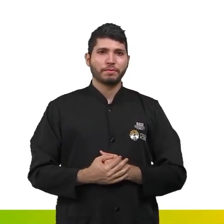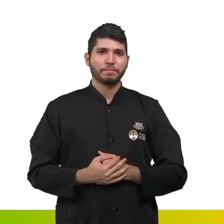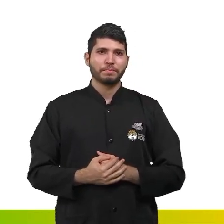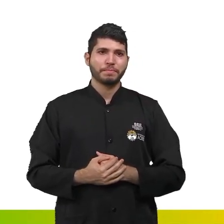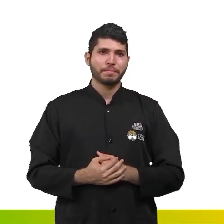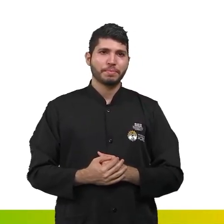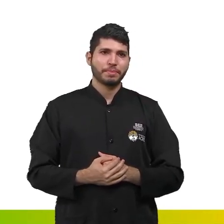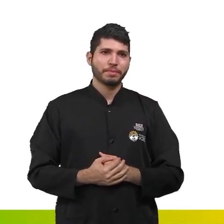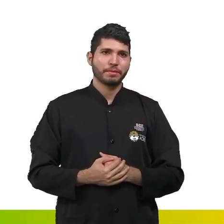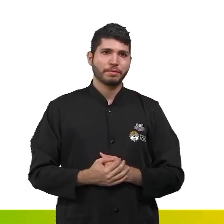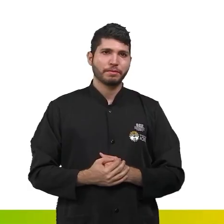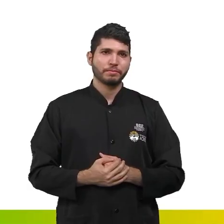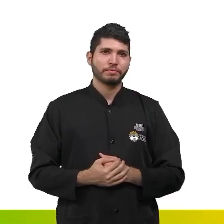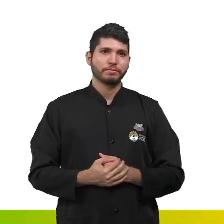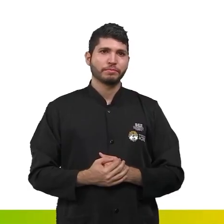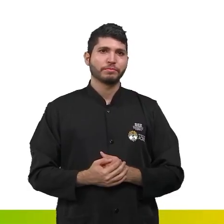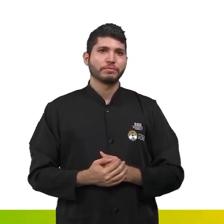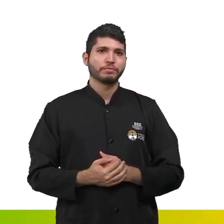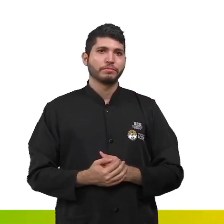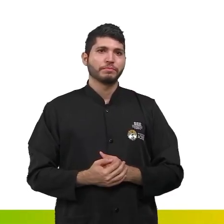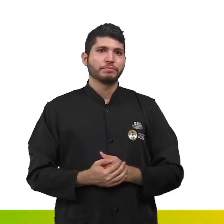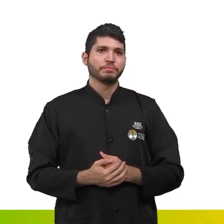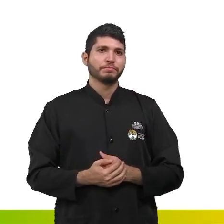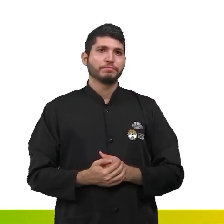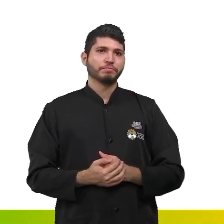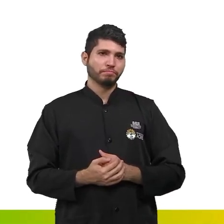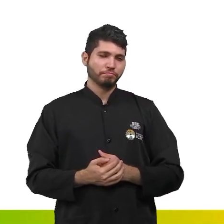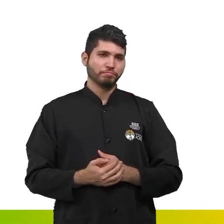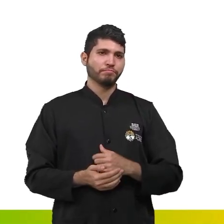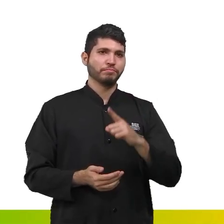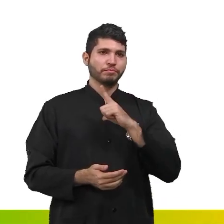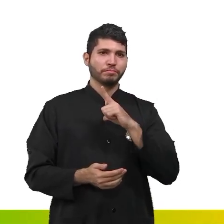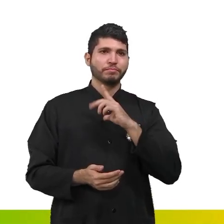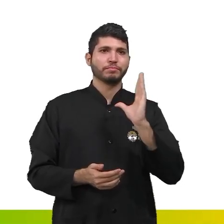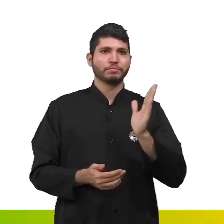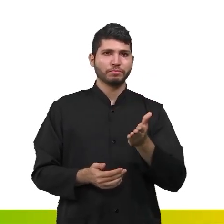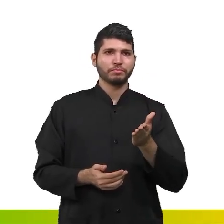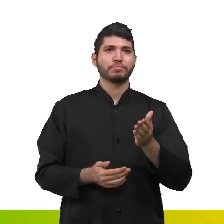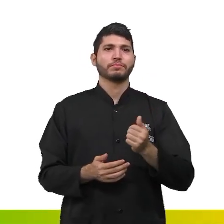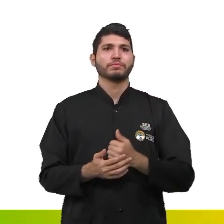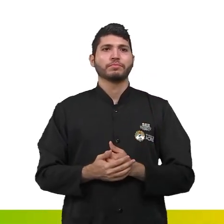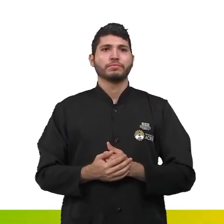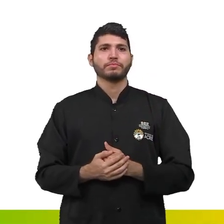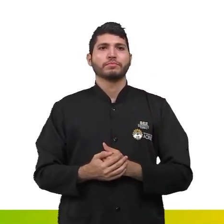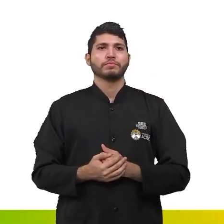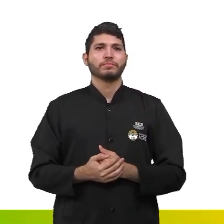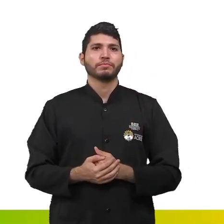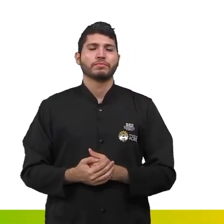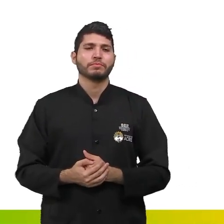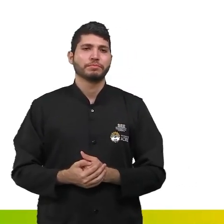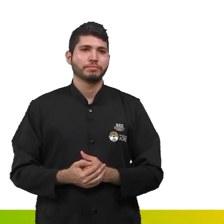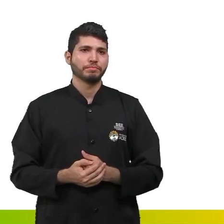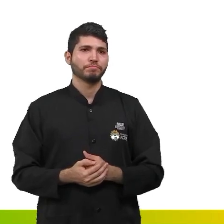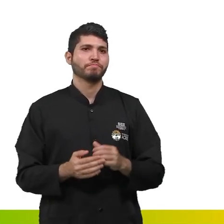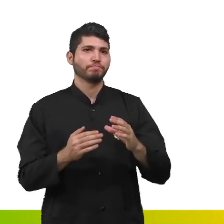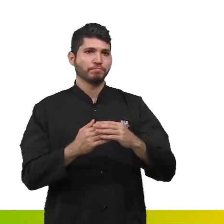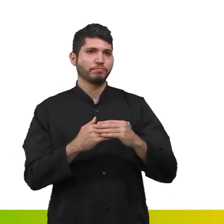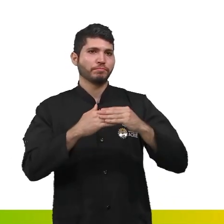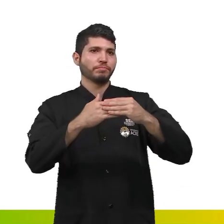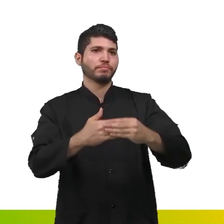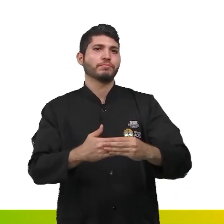vai aparecer duas vezes, uma vez já foi. O levar já foi. O vivia, que é o